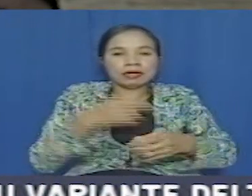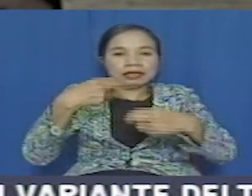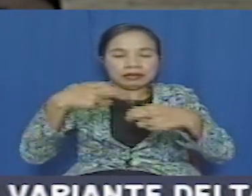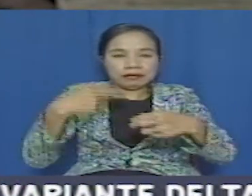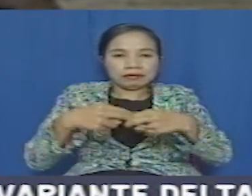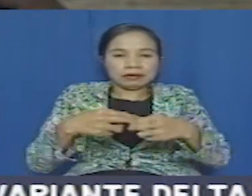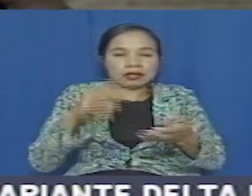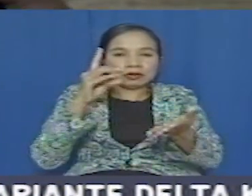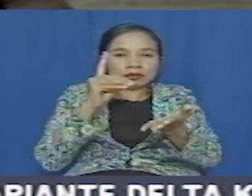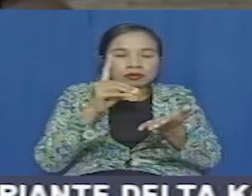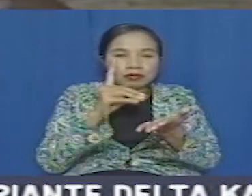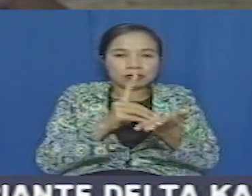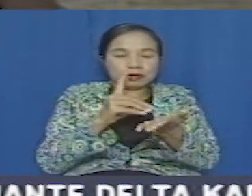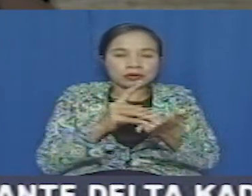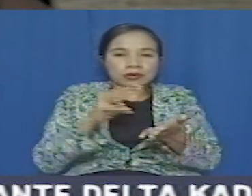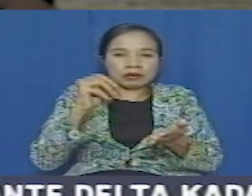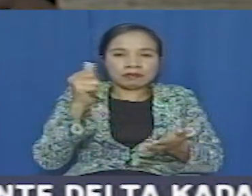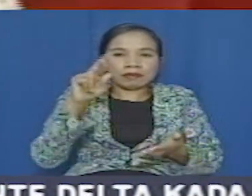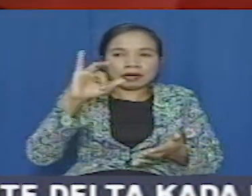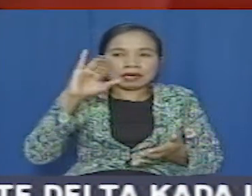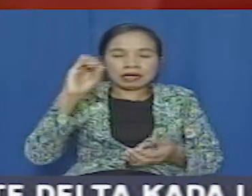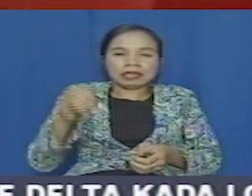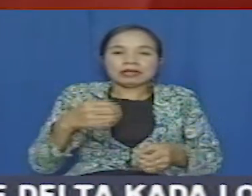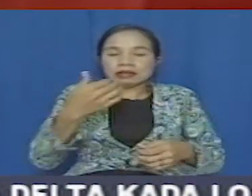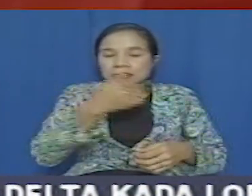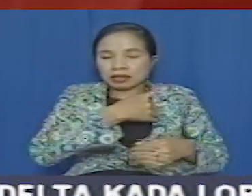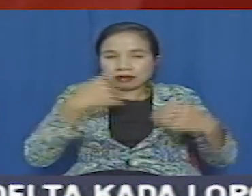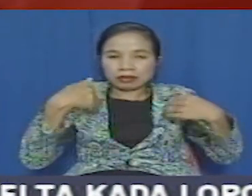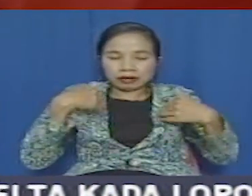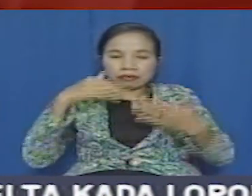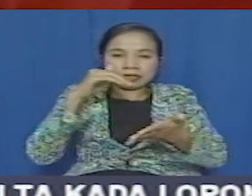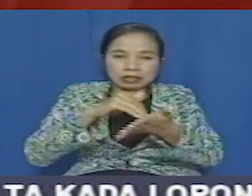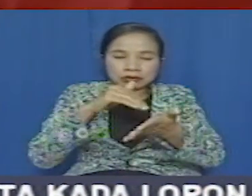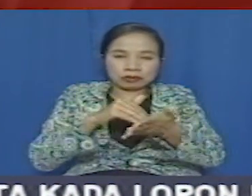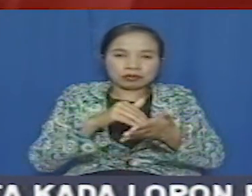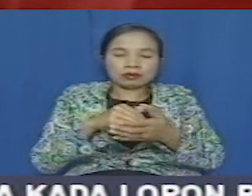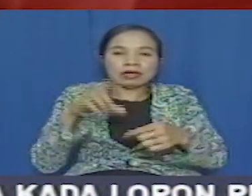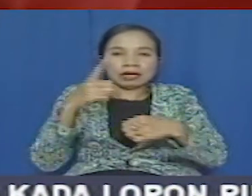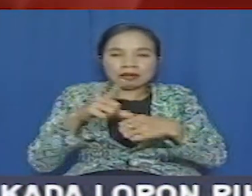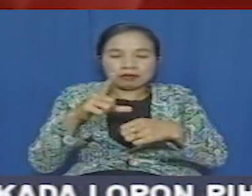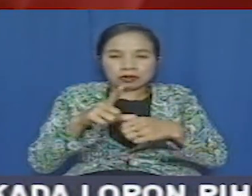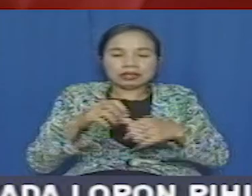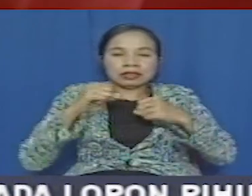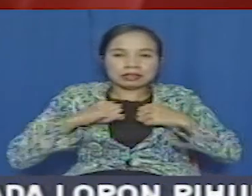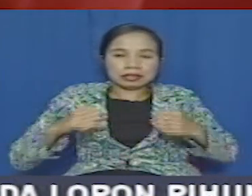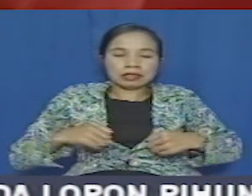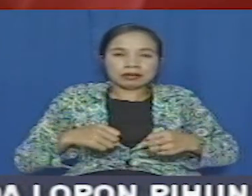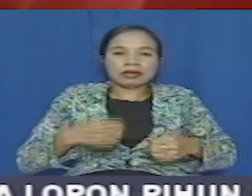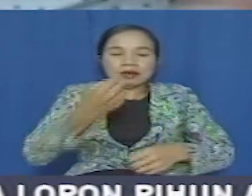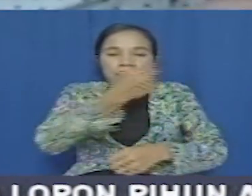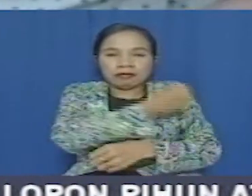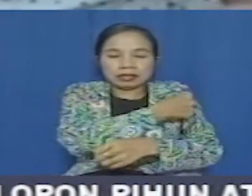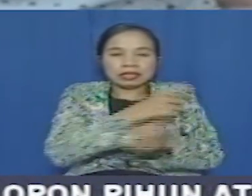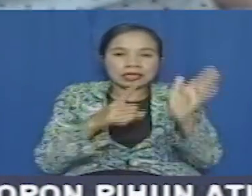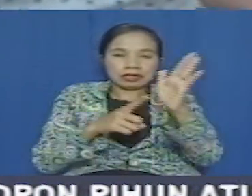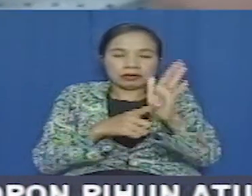mediku Mario da Graça no Noronha hateten, sedauk iha estudu laboratorium medical hatete, vasina implika ba